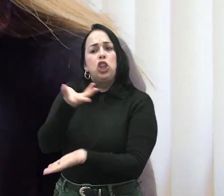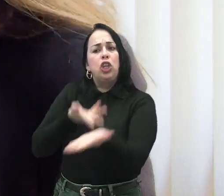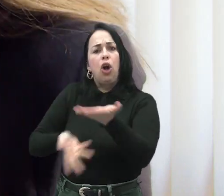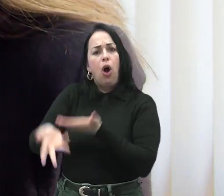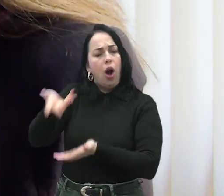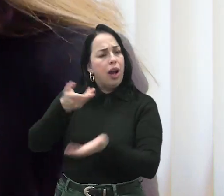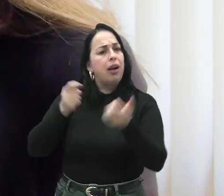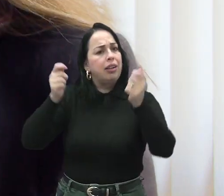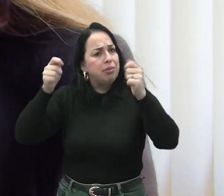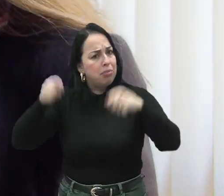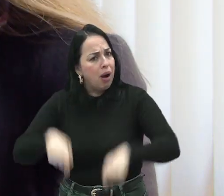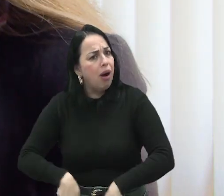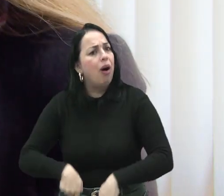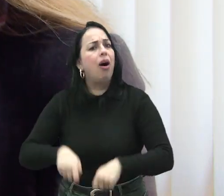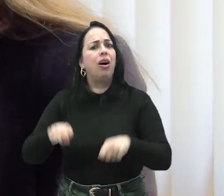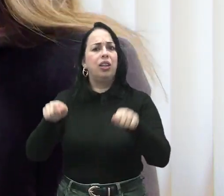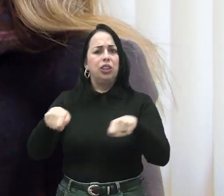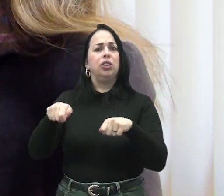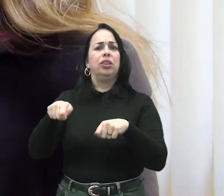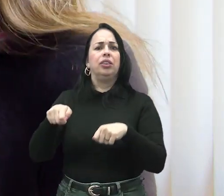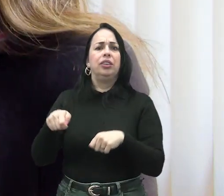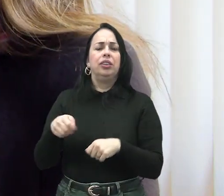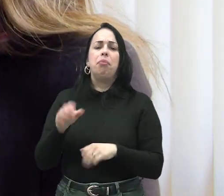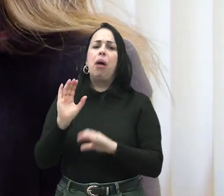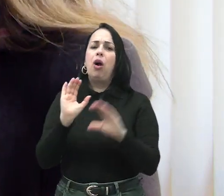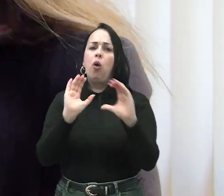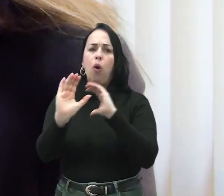para trocas, inclusive, para